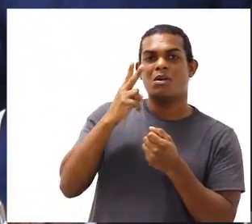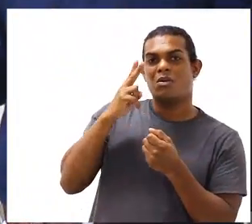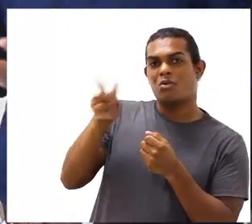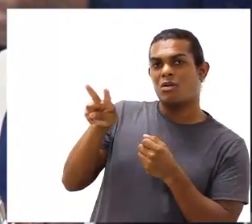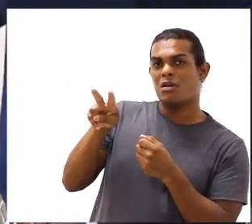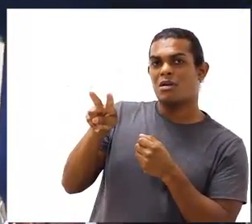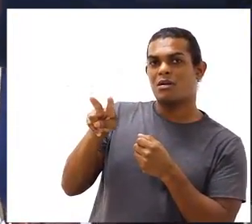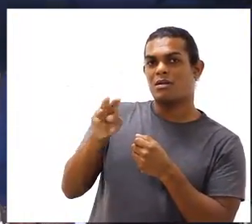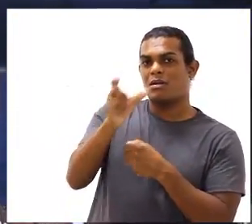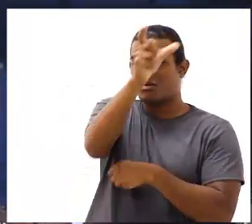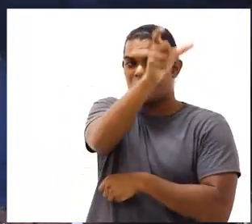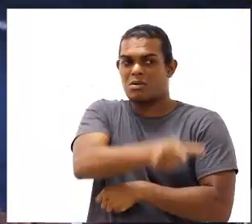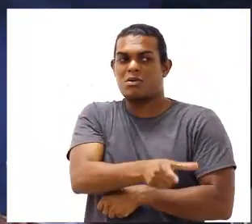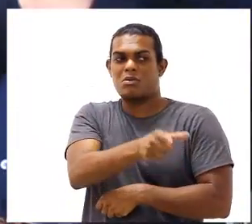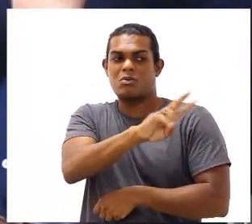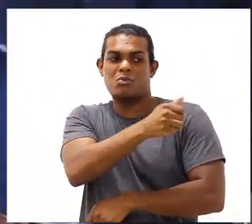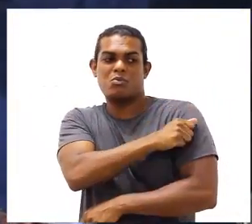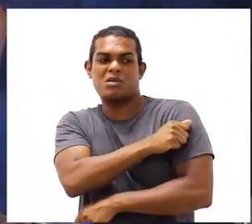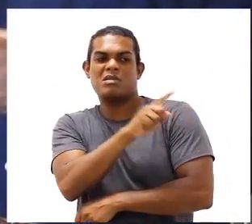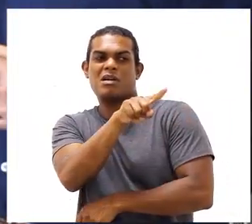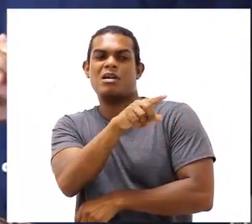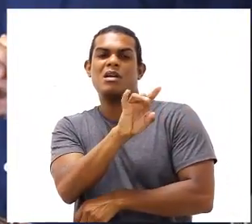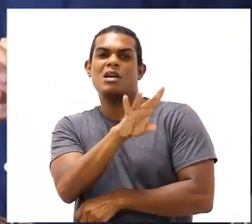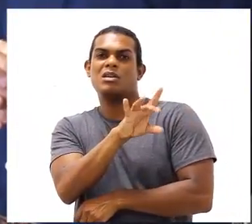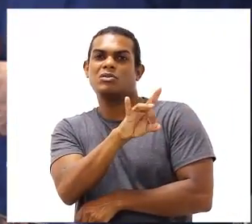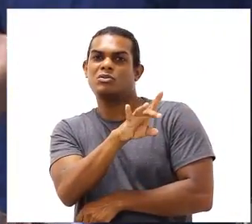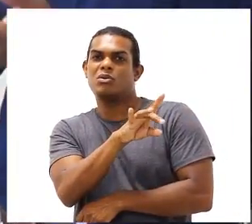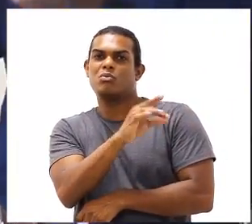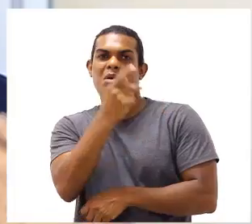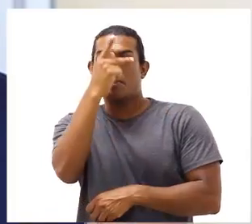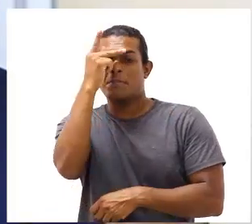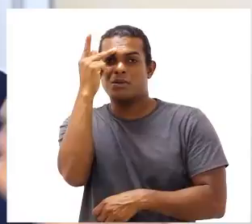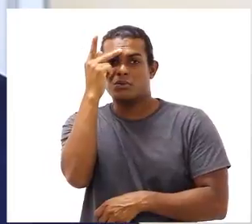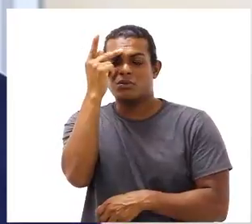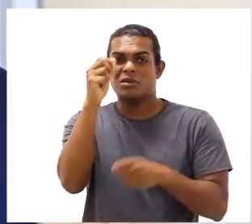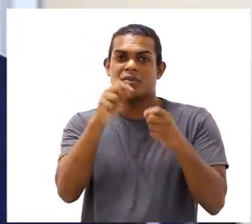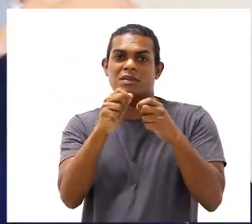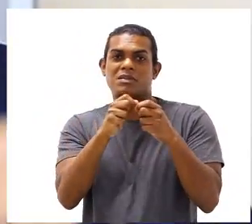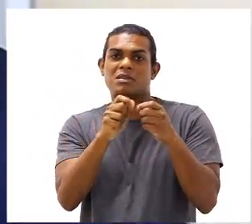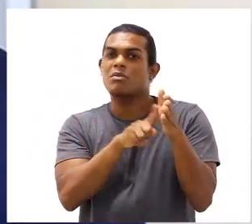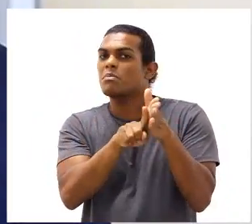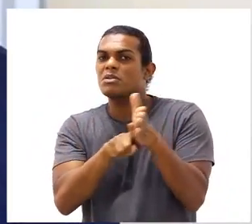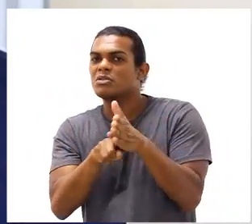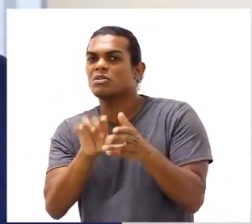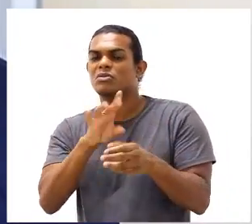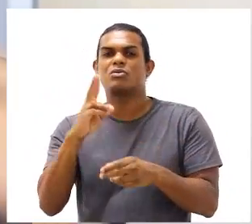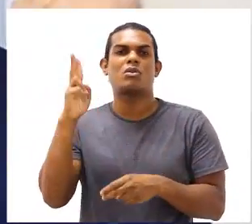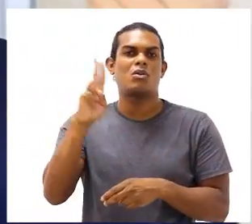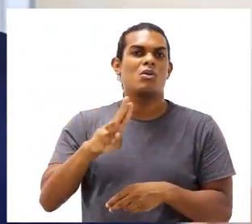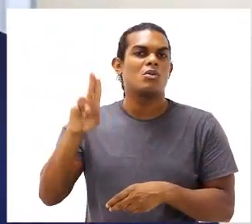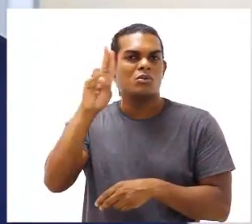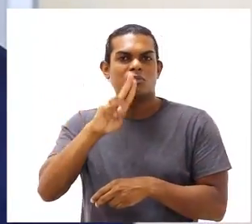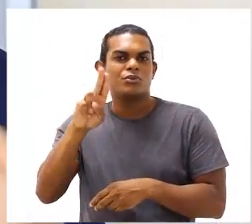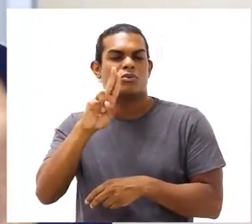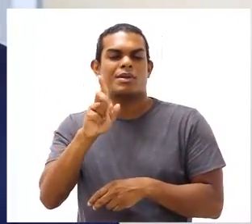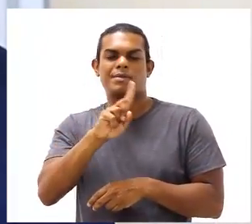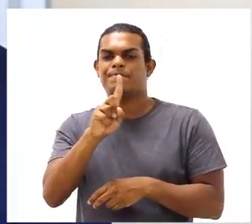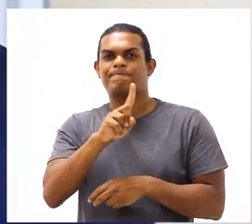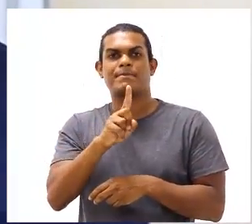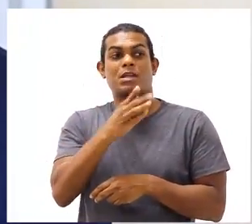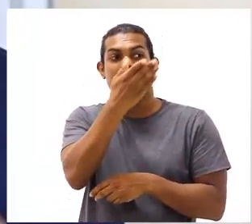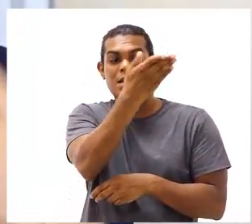como bibliotecário, o aluno, como simplesmente um mero usuário. Ele tem que ser um cara também fazendo parte do sistema, dar